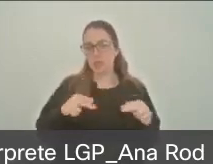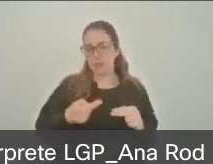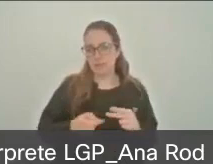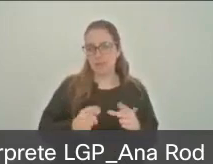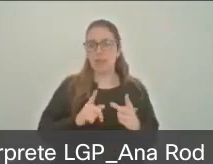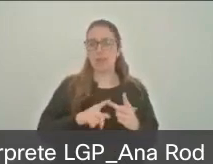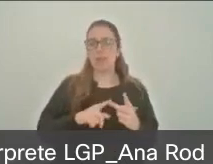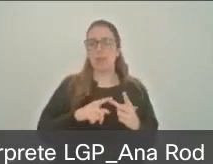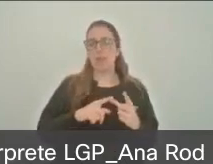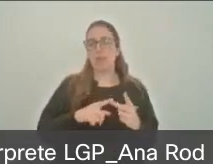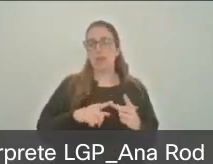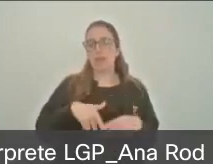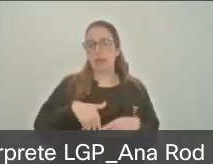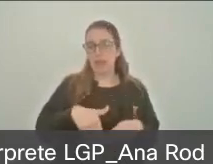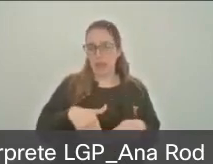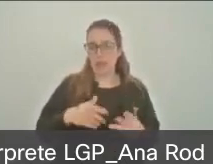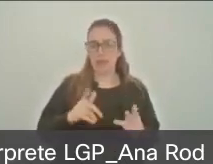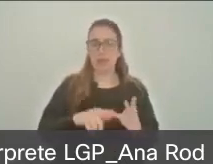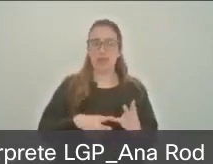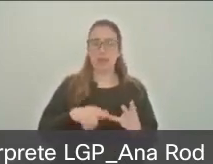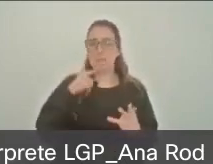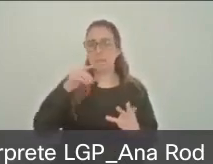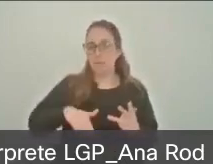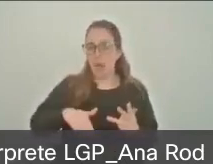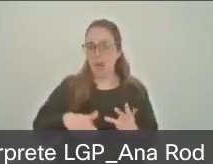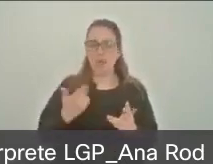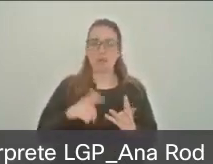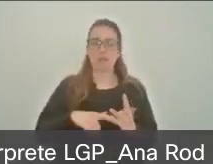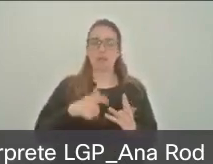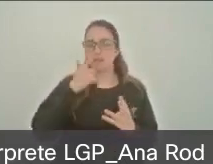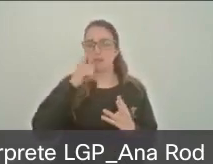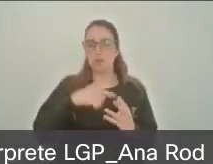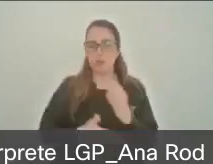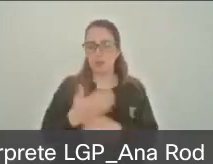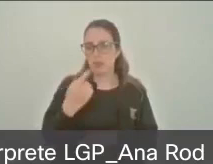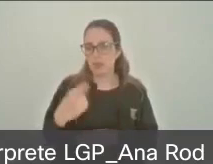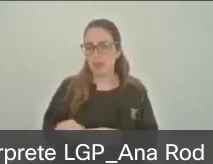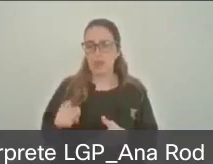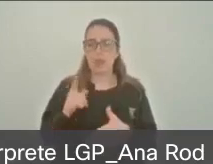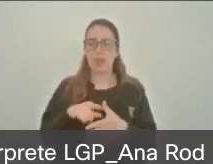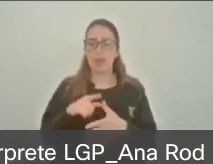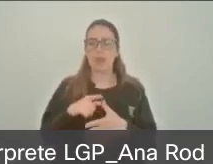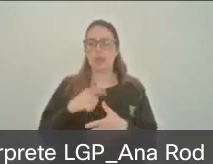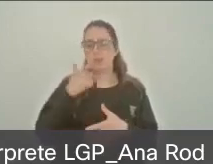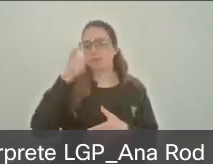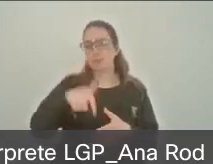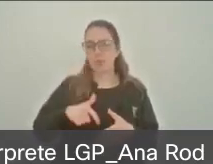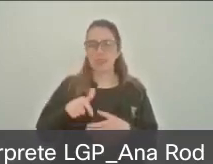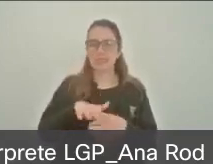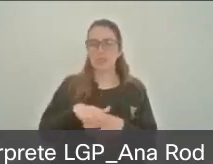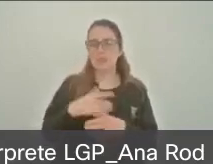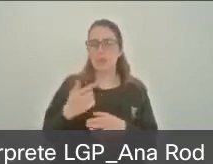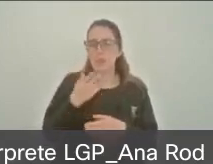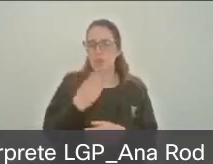grávidas, puérperas, os menores, as pessoas com deficiência ou pessoas em situação de